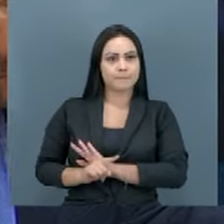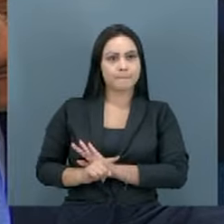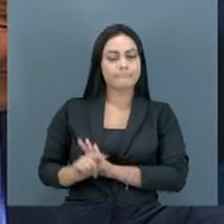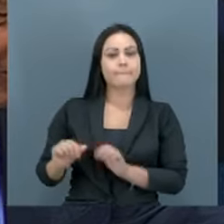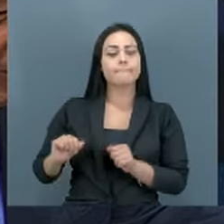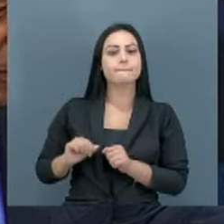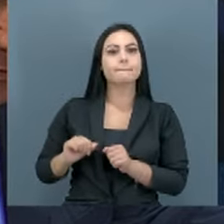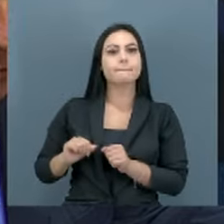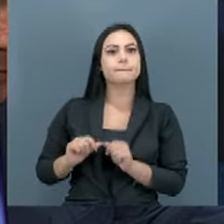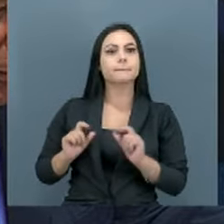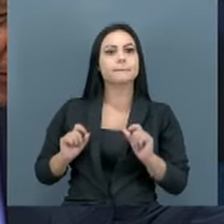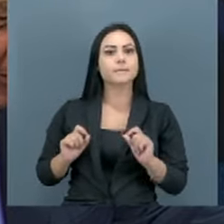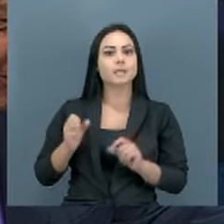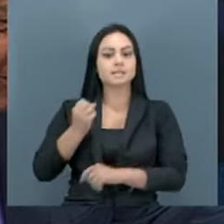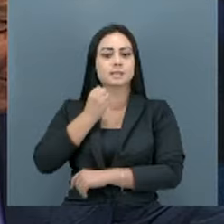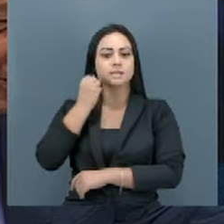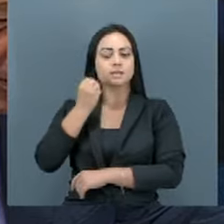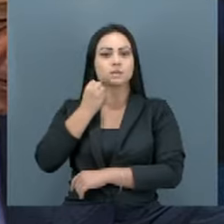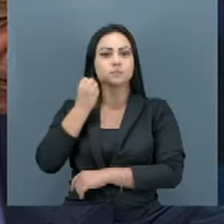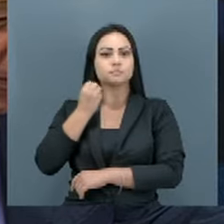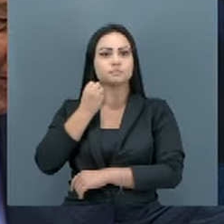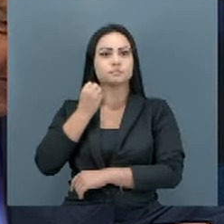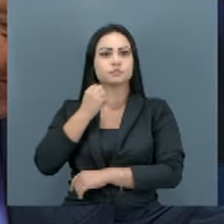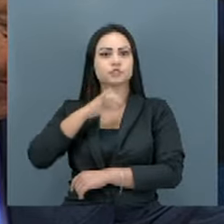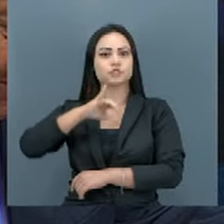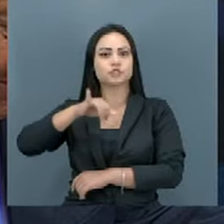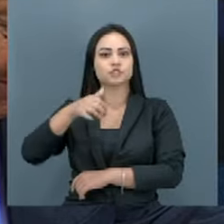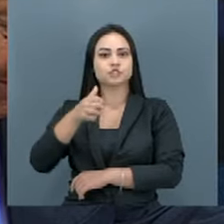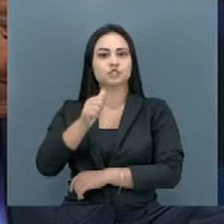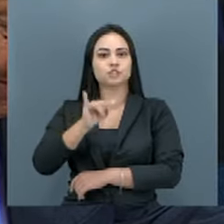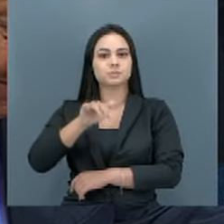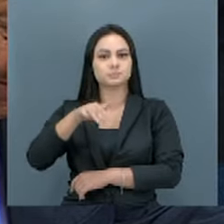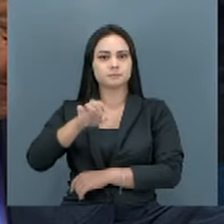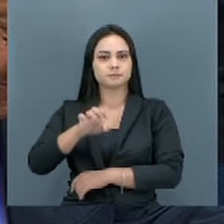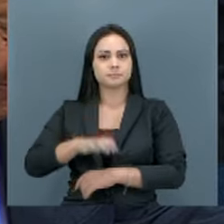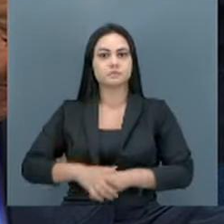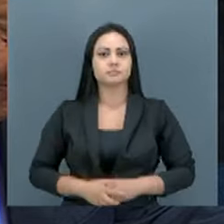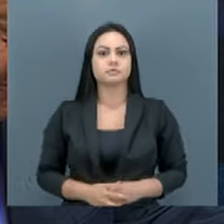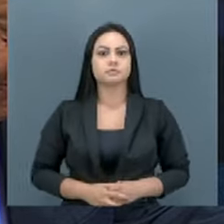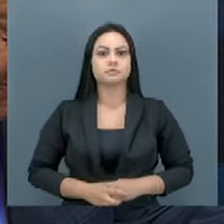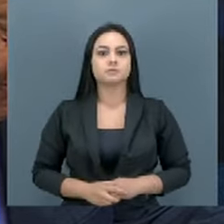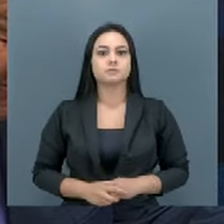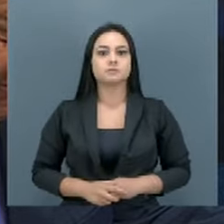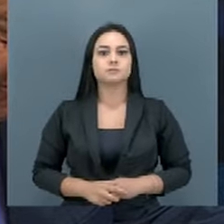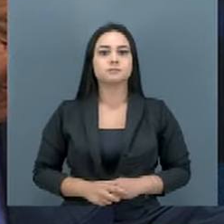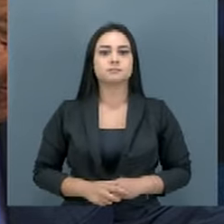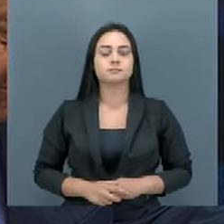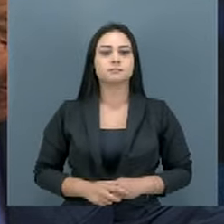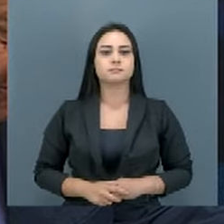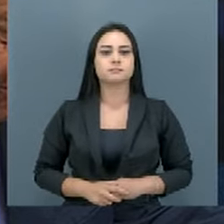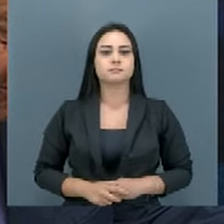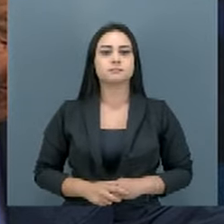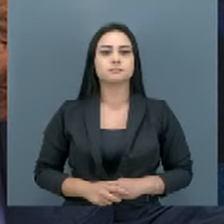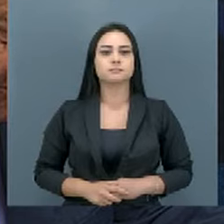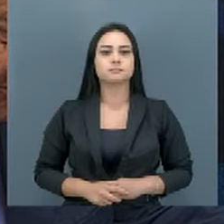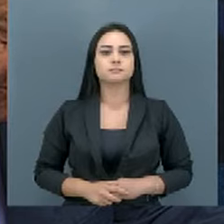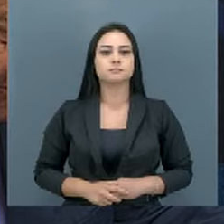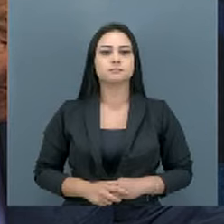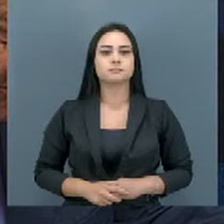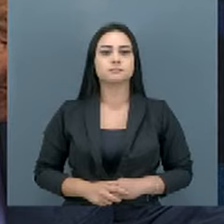pelo senador Jaime Campos ao Tuxaua da